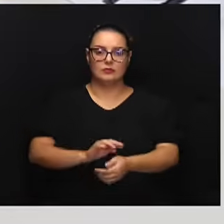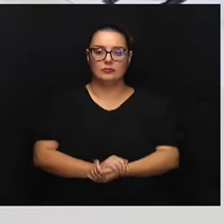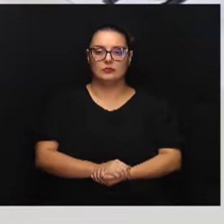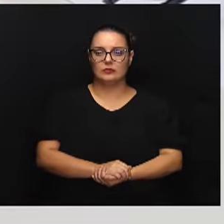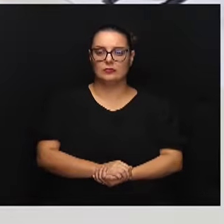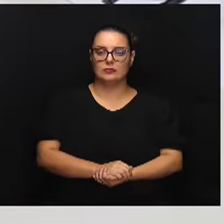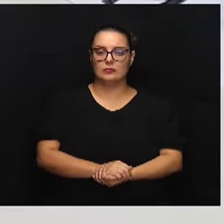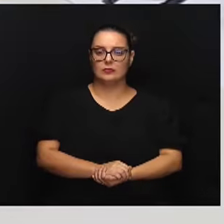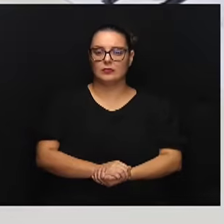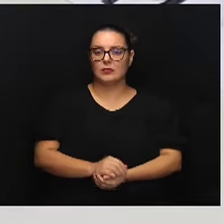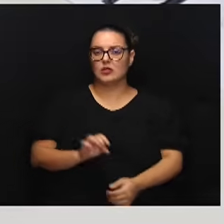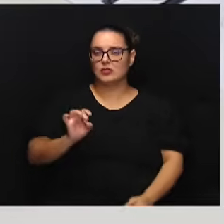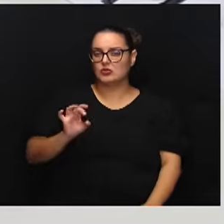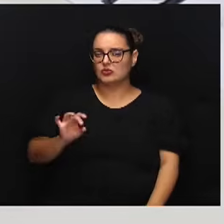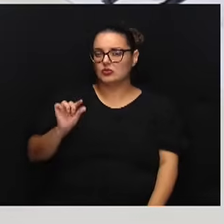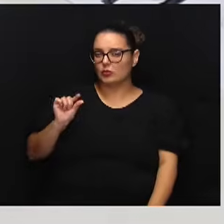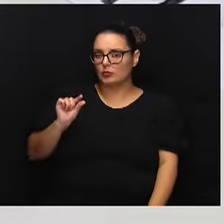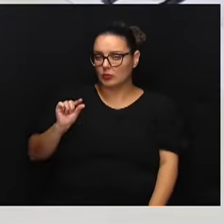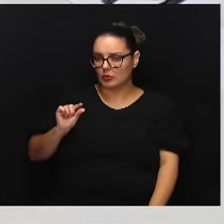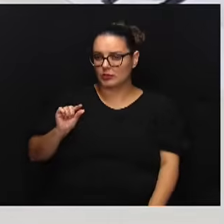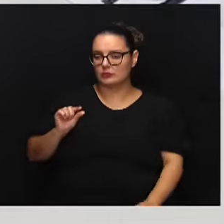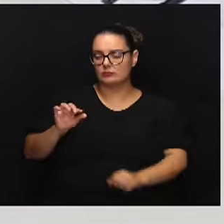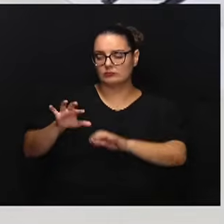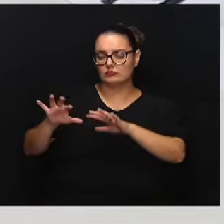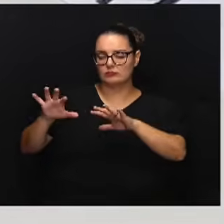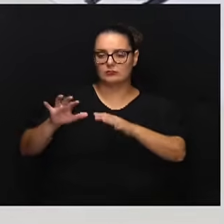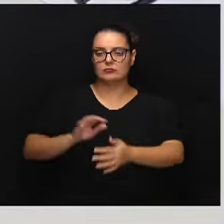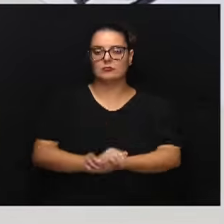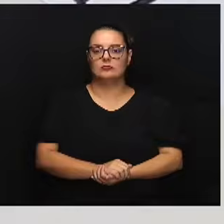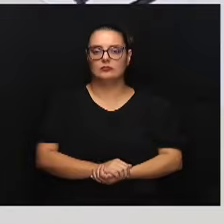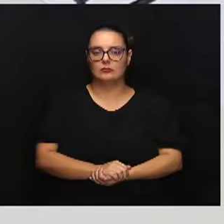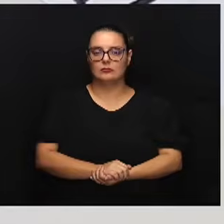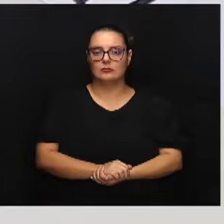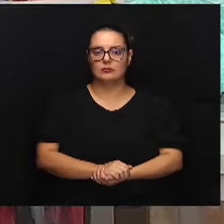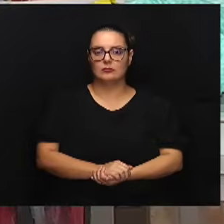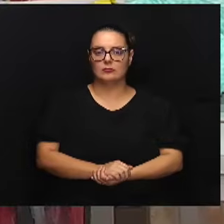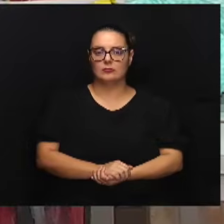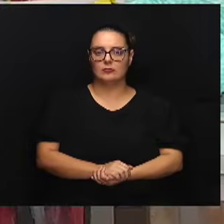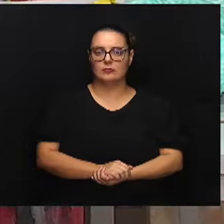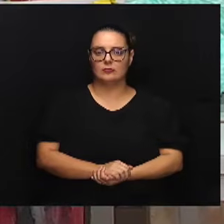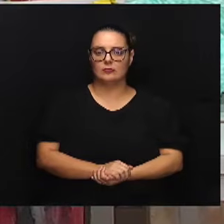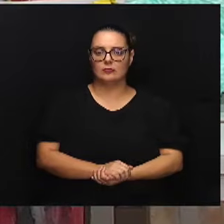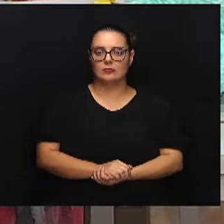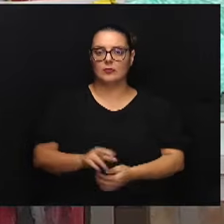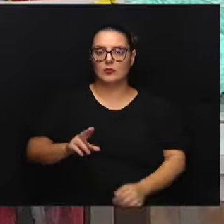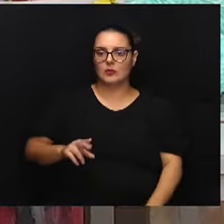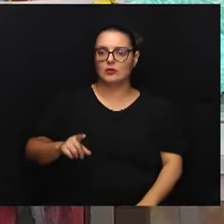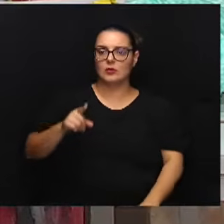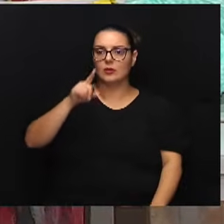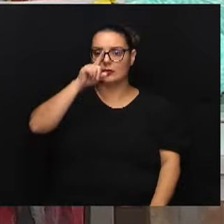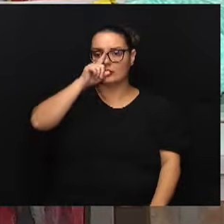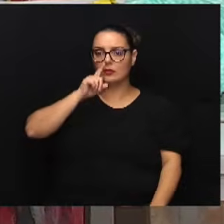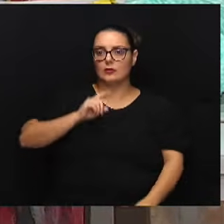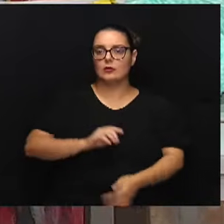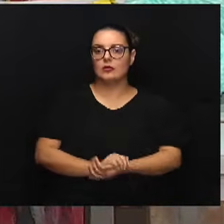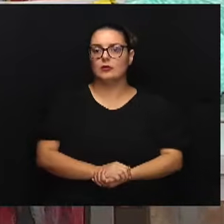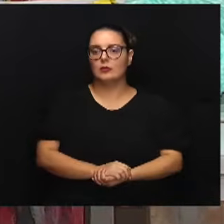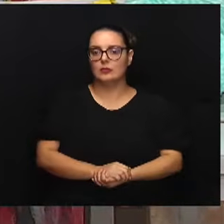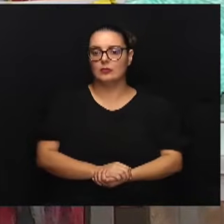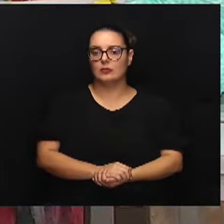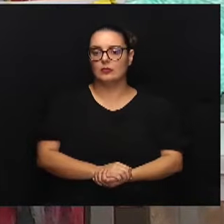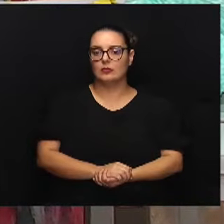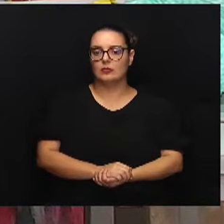vamos usar só um pouquinho aqui de lado. Na verdade a gente vai usar o amarelo aqui, ó. A gente vai de